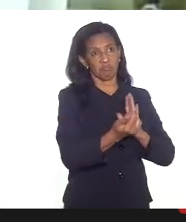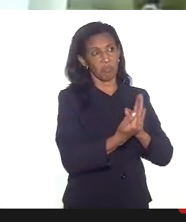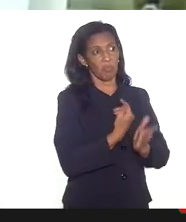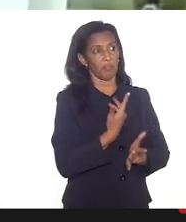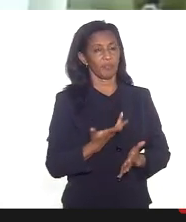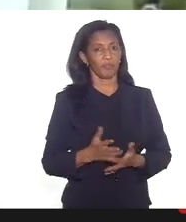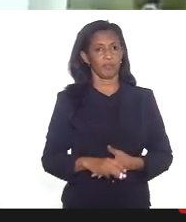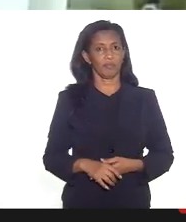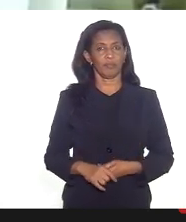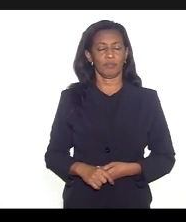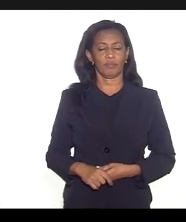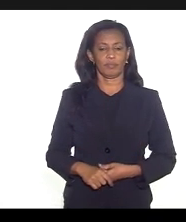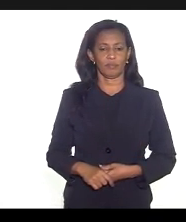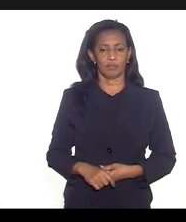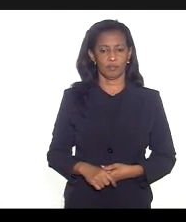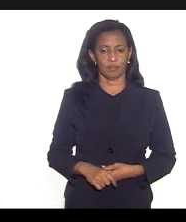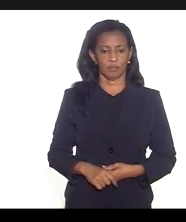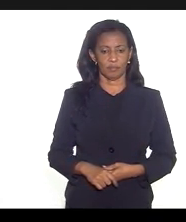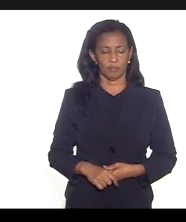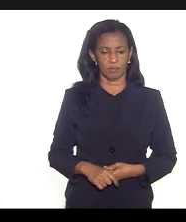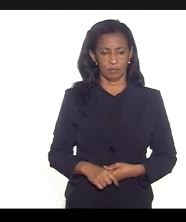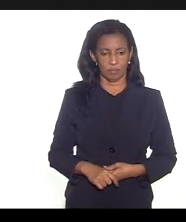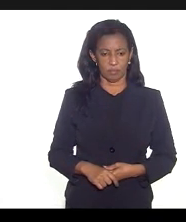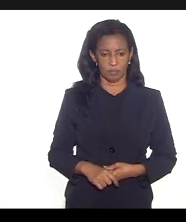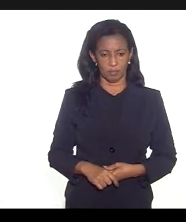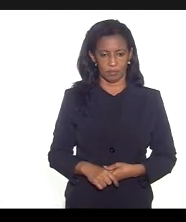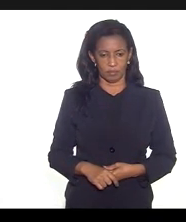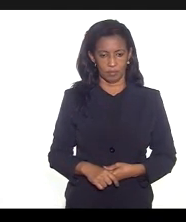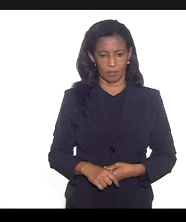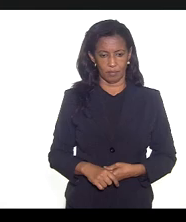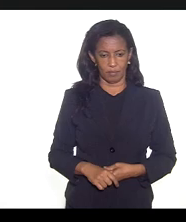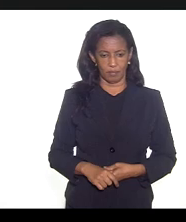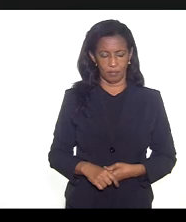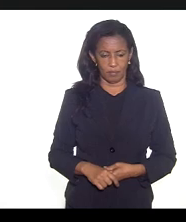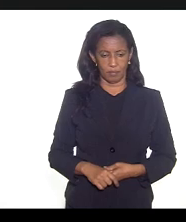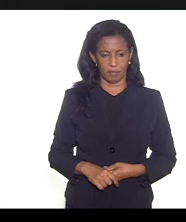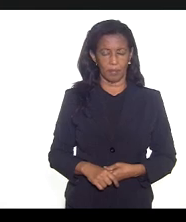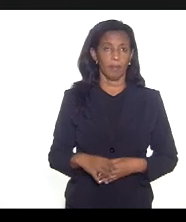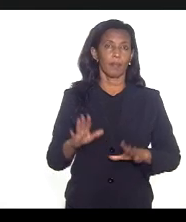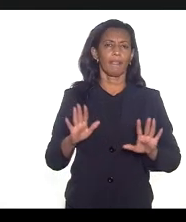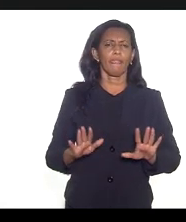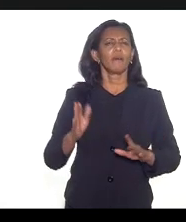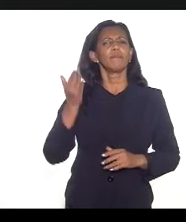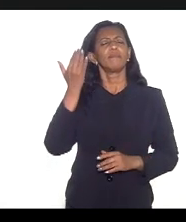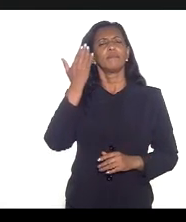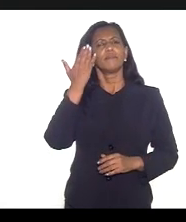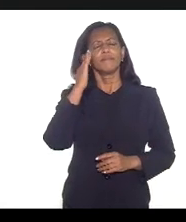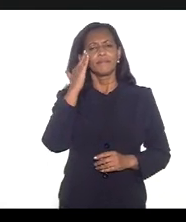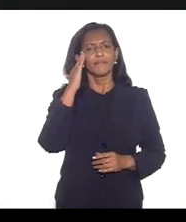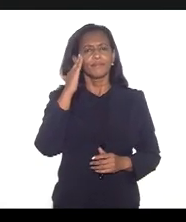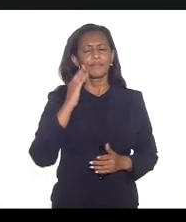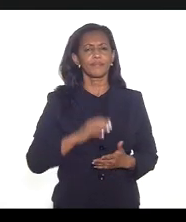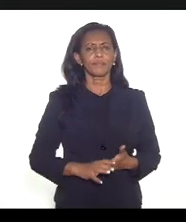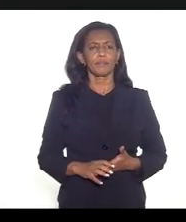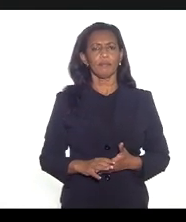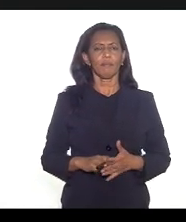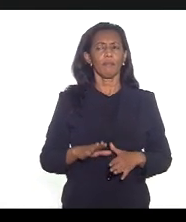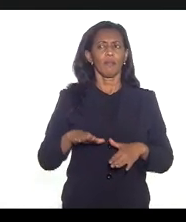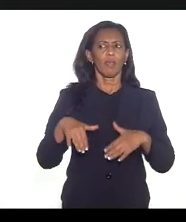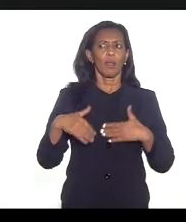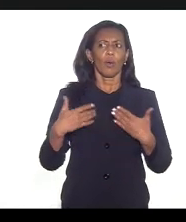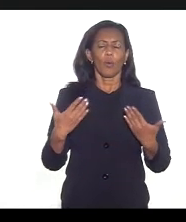mês e é assim Doutor Adega Henrique Se entender é qual é